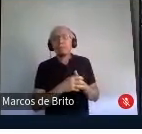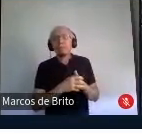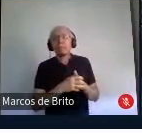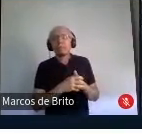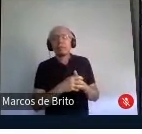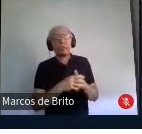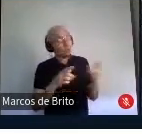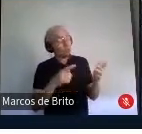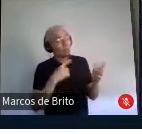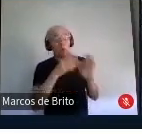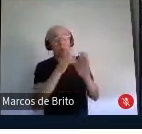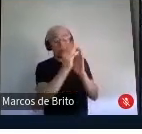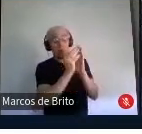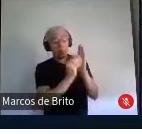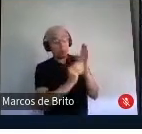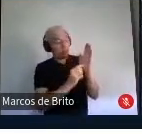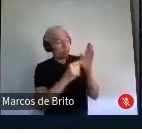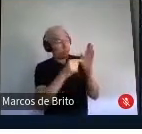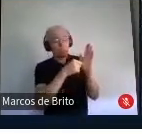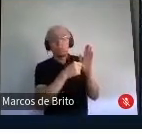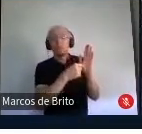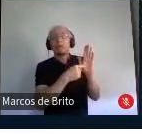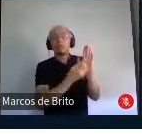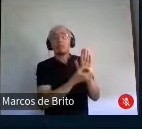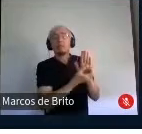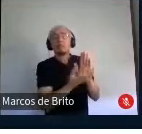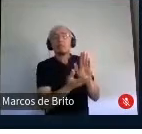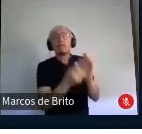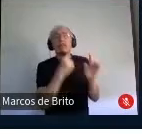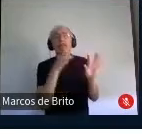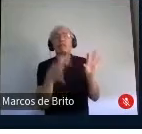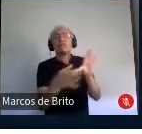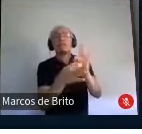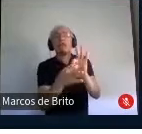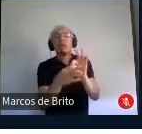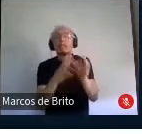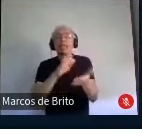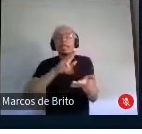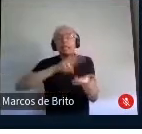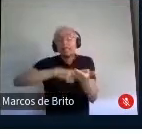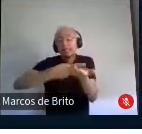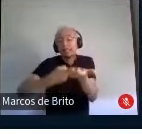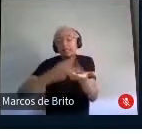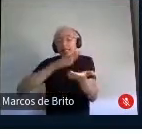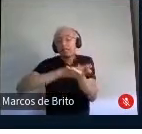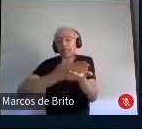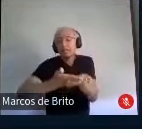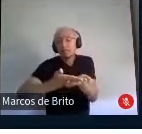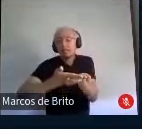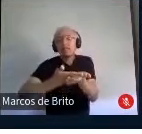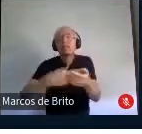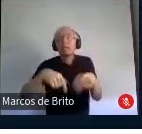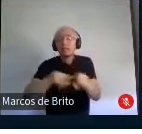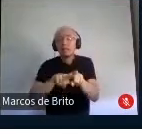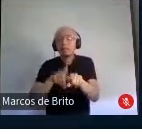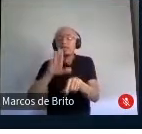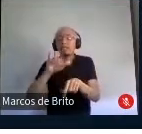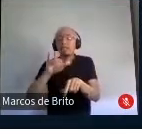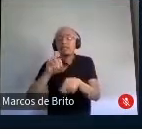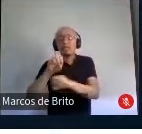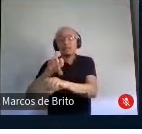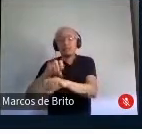que a maioria dos conteúdos são relacionados à área dos estudos da tradução e da interpretação e à área das ciências